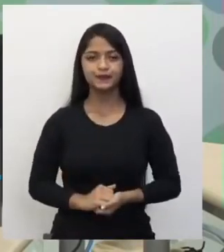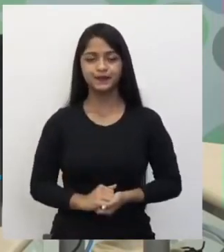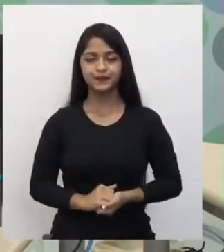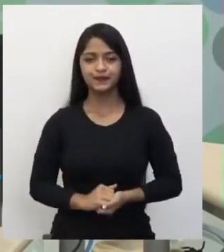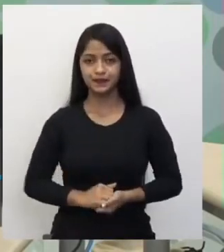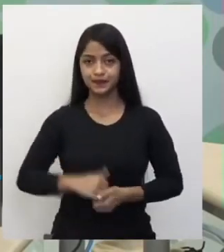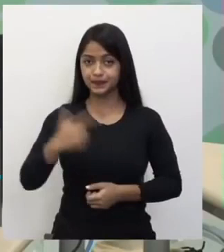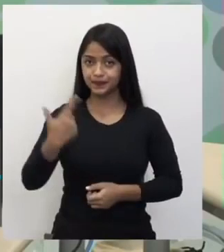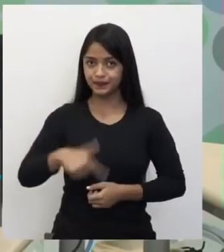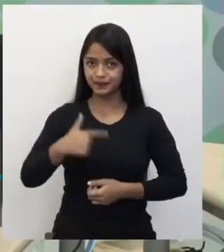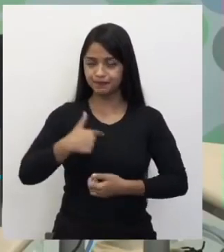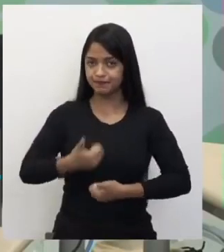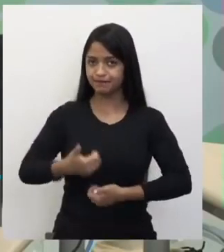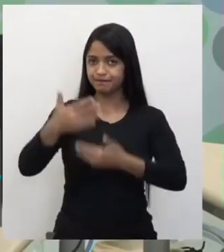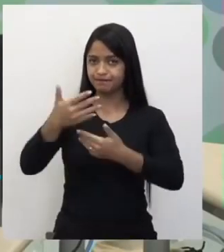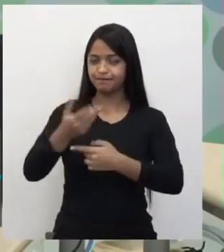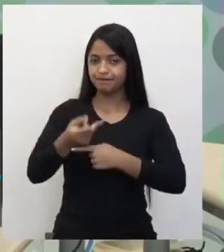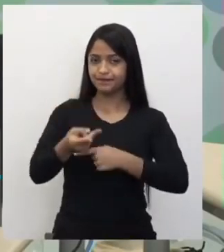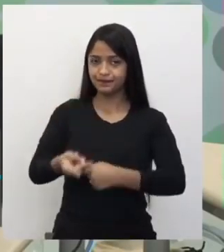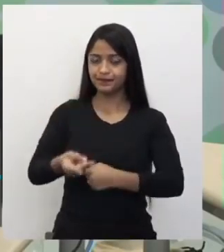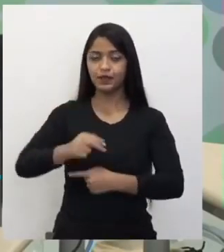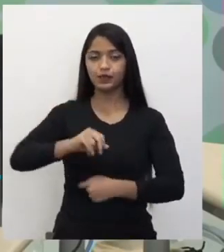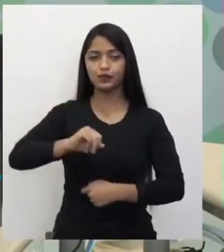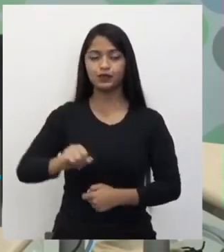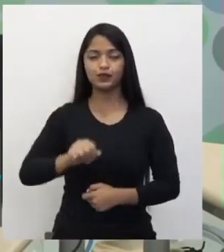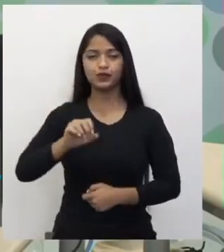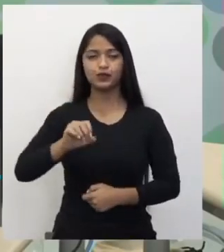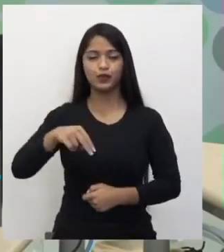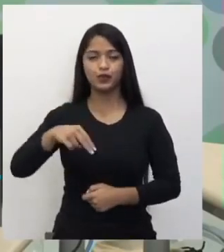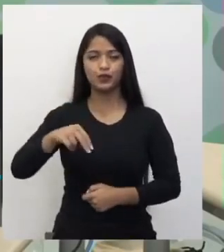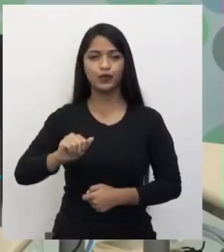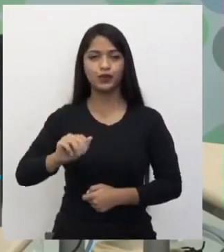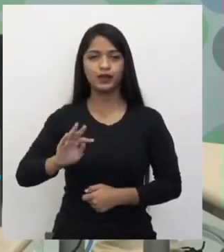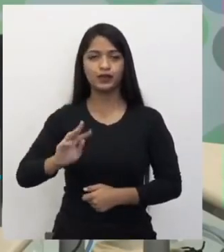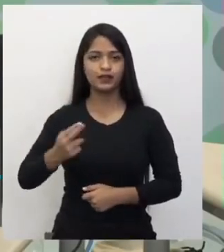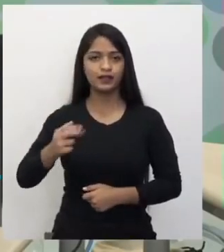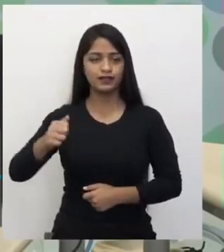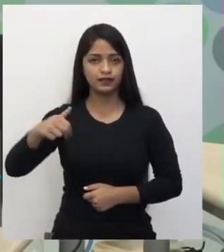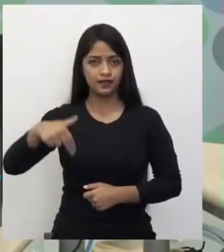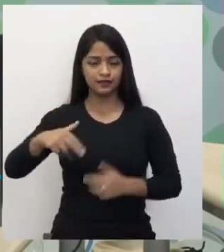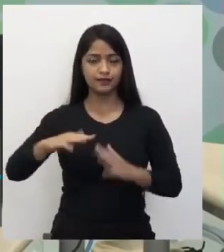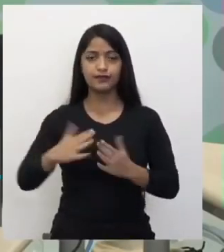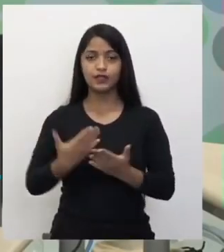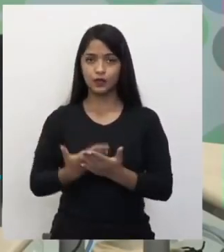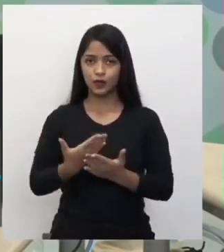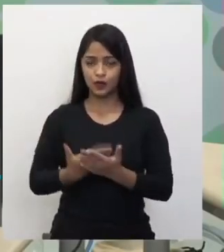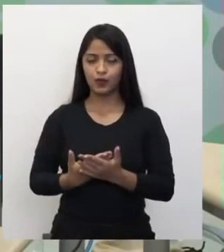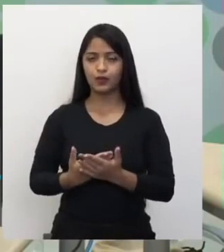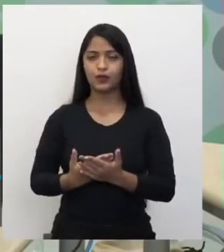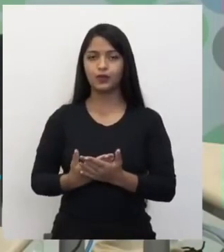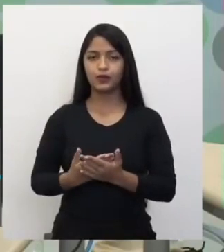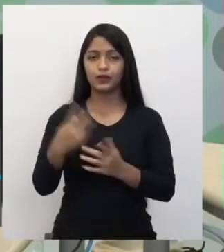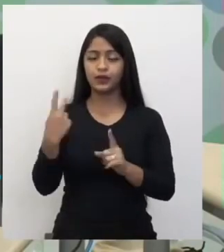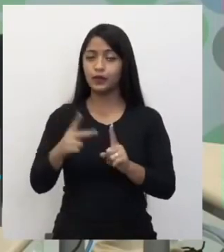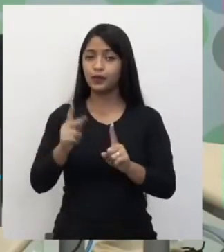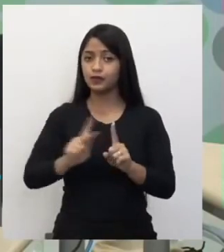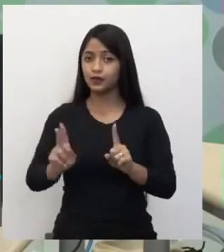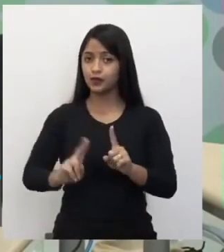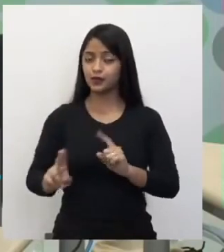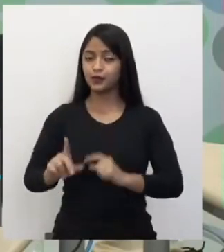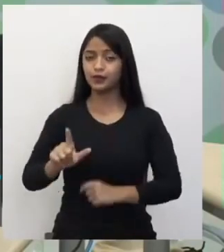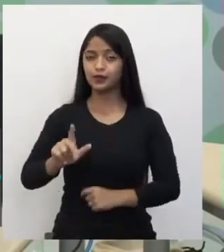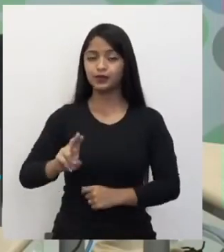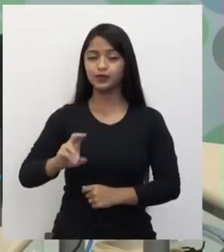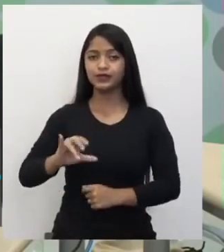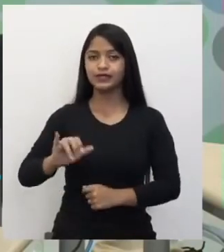Vamos ver. O Jonathan, da Escola Barão de Surui, da Pro Luciana, não, porque em nenhum